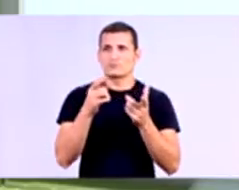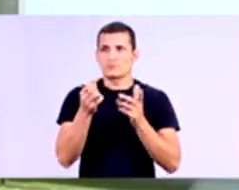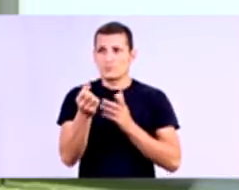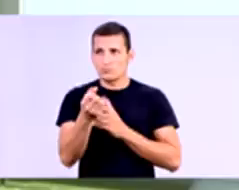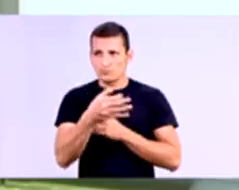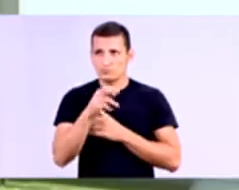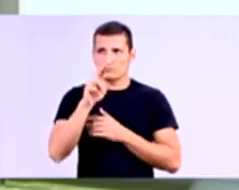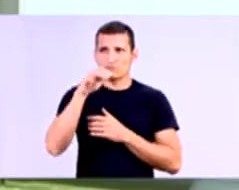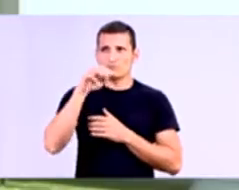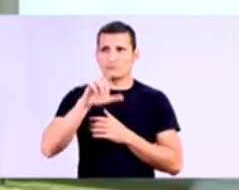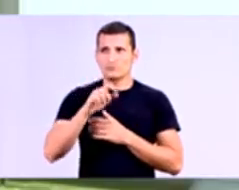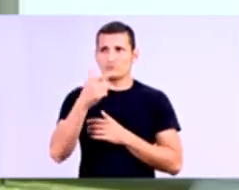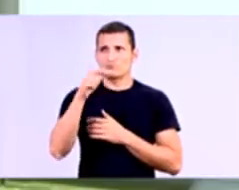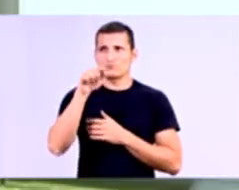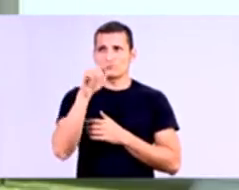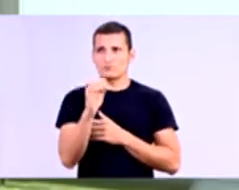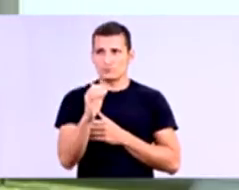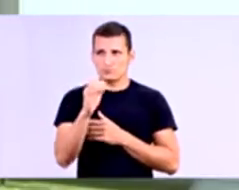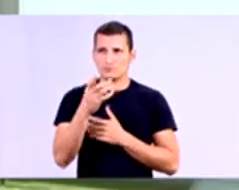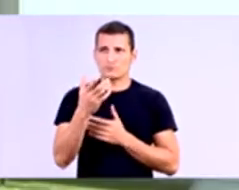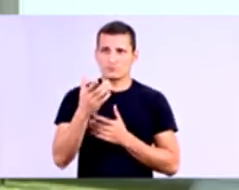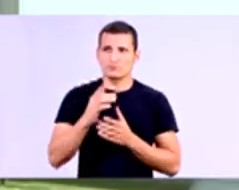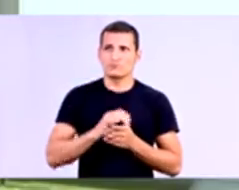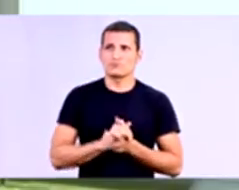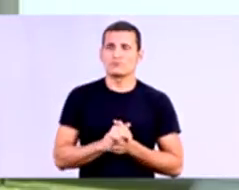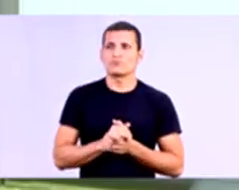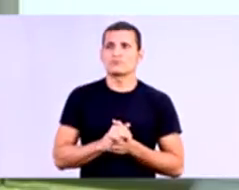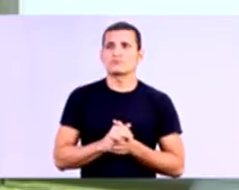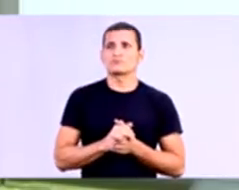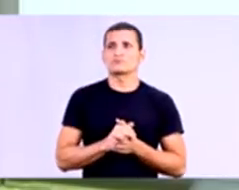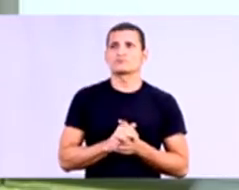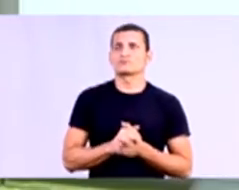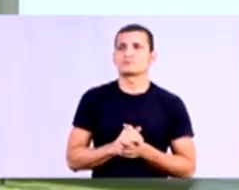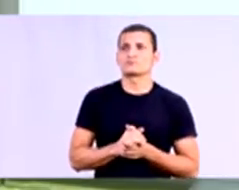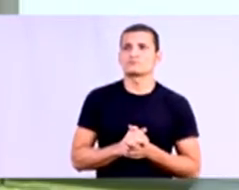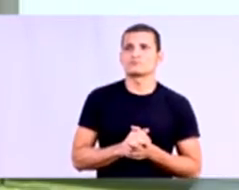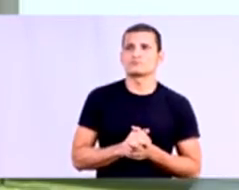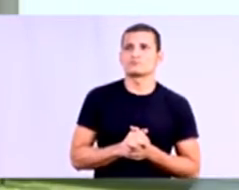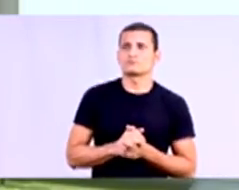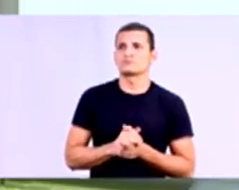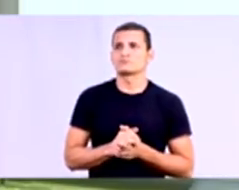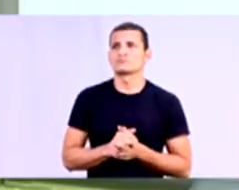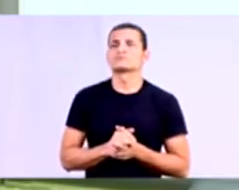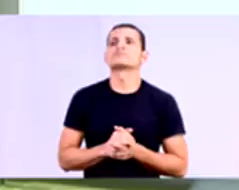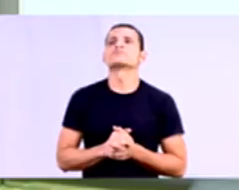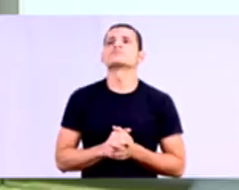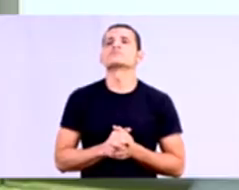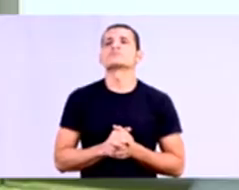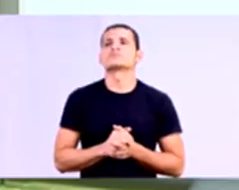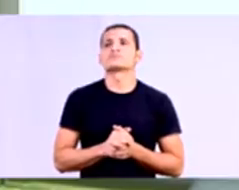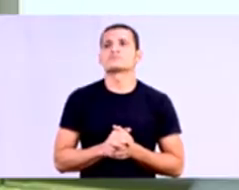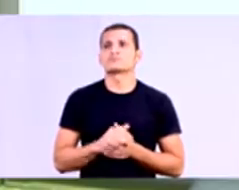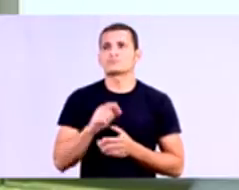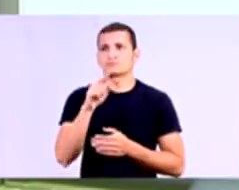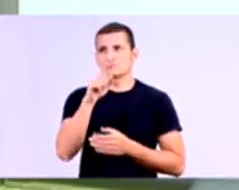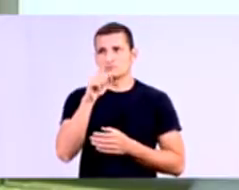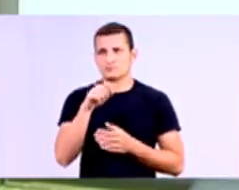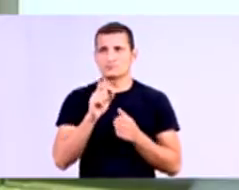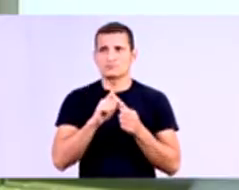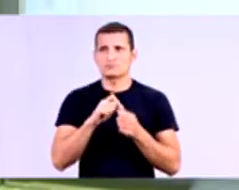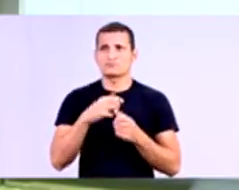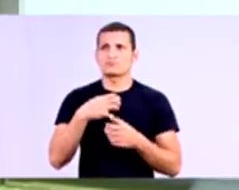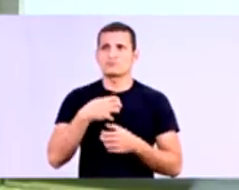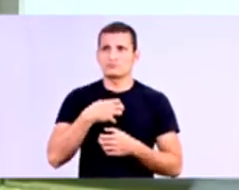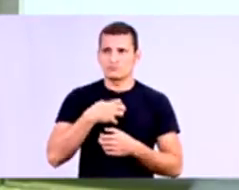recente, na UML 2.0, a UML 2.0 também não é tão recente assim, né? Já tem anos, mas isso é que faz